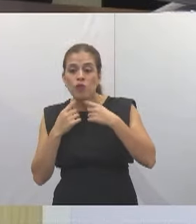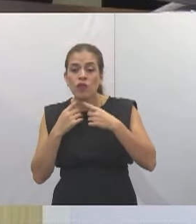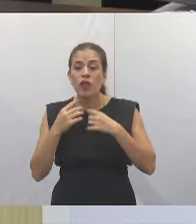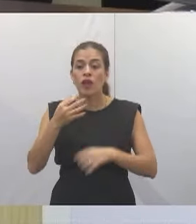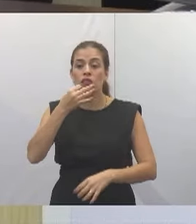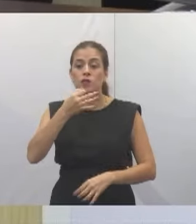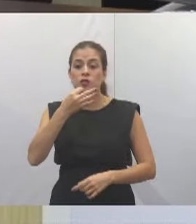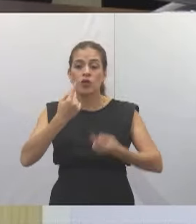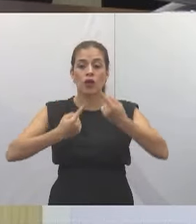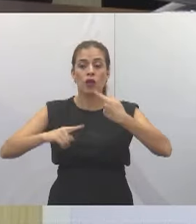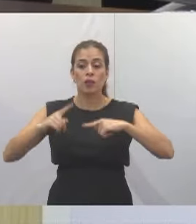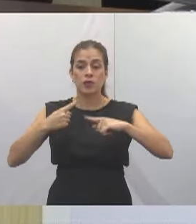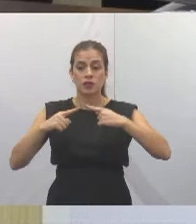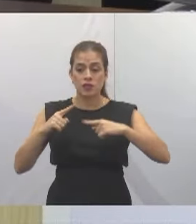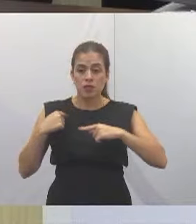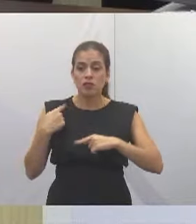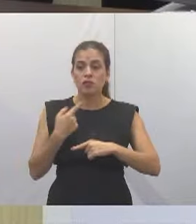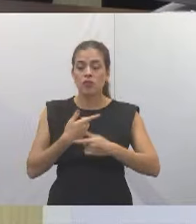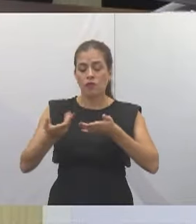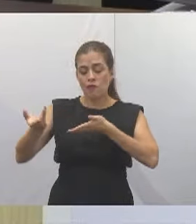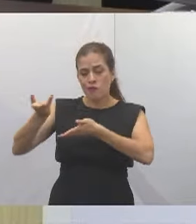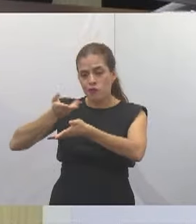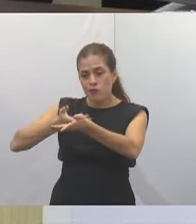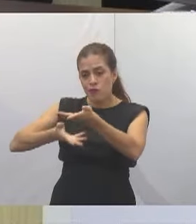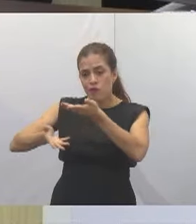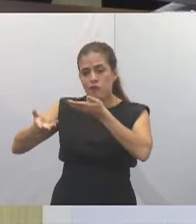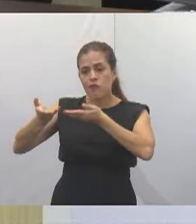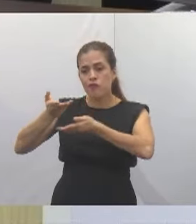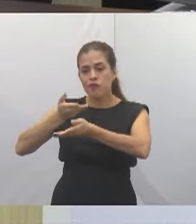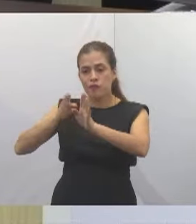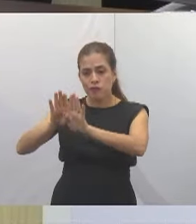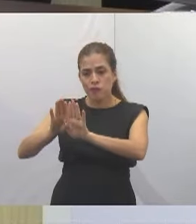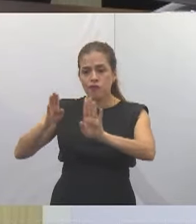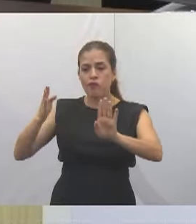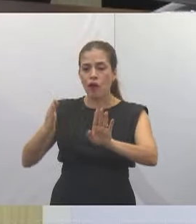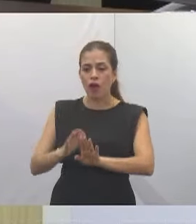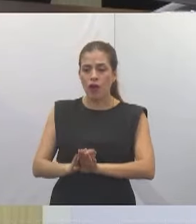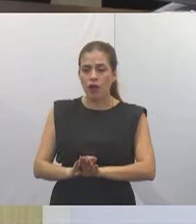sugestão, reclamação. A gente trabalha sempre de portas